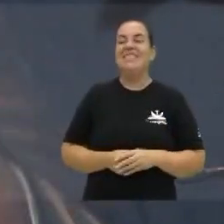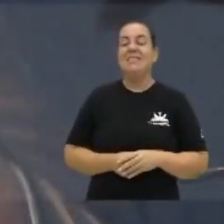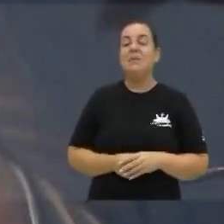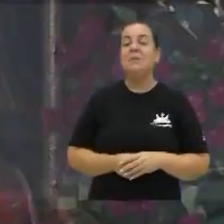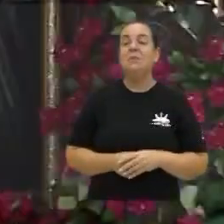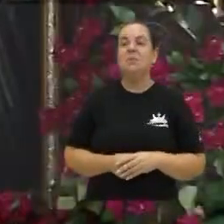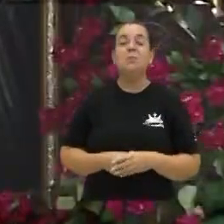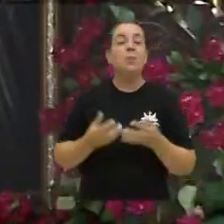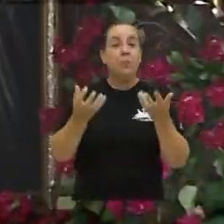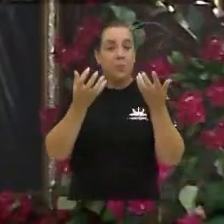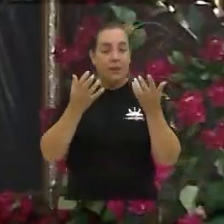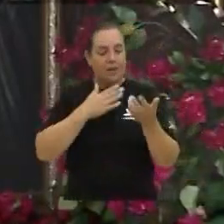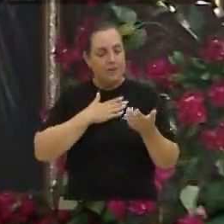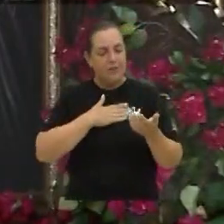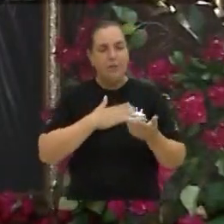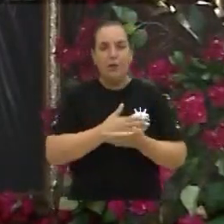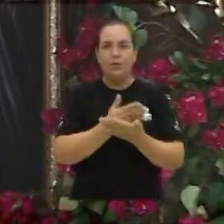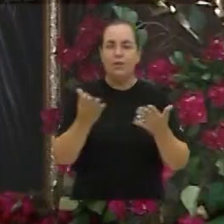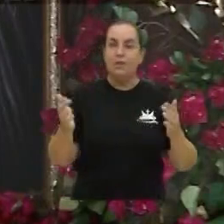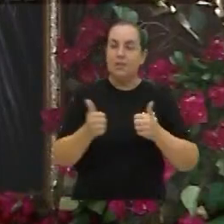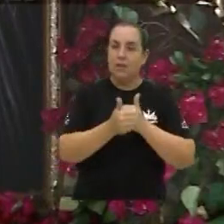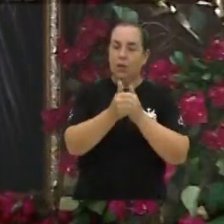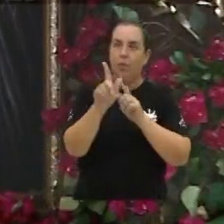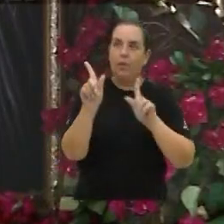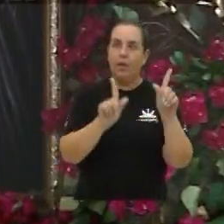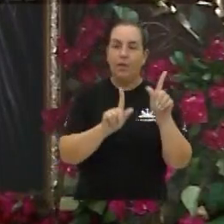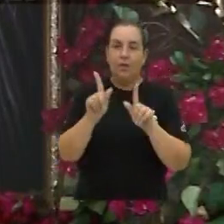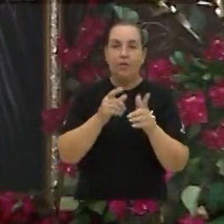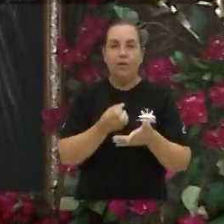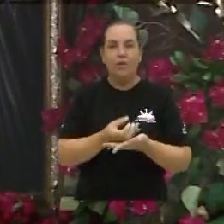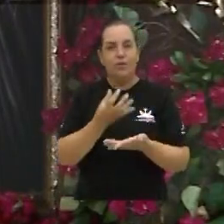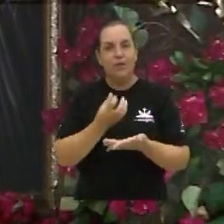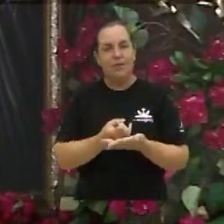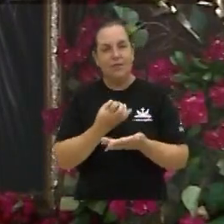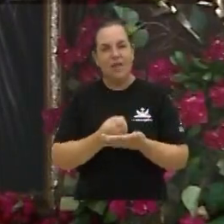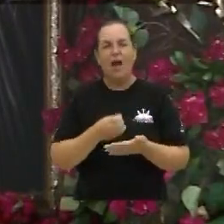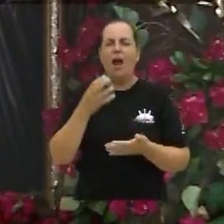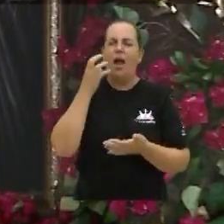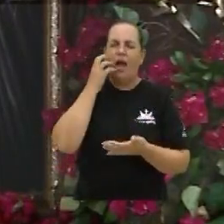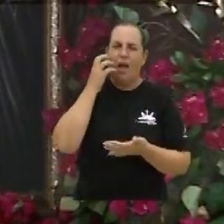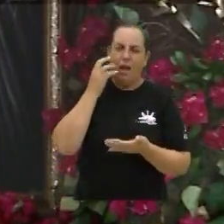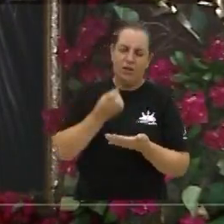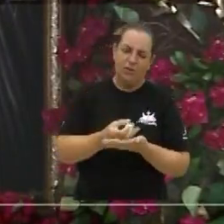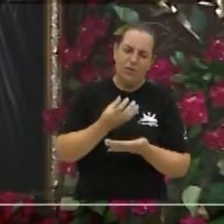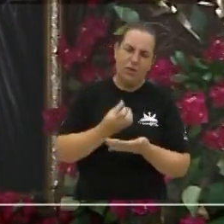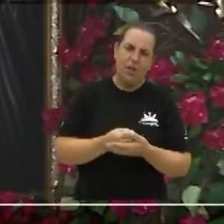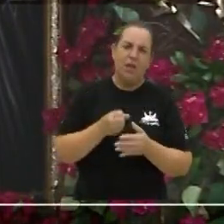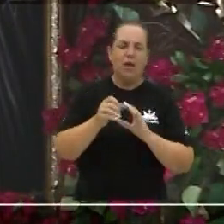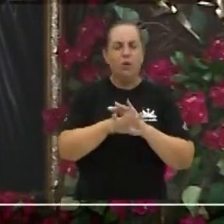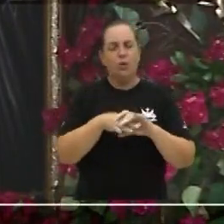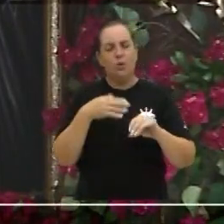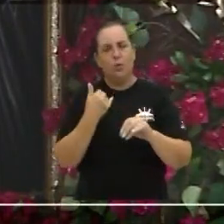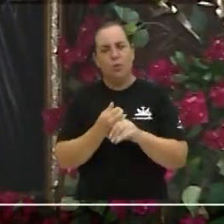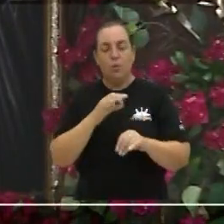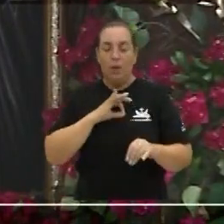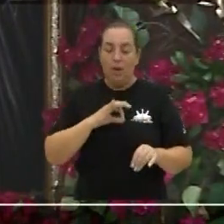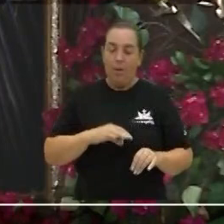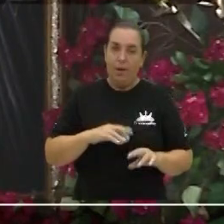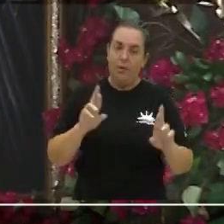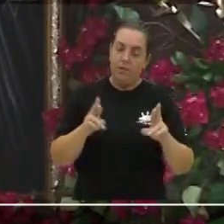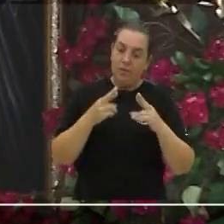Quero saudar a você que acompanha pela TV Evangelizar, Rádio Evangelizar, pelo YouTube Padre